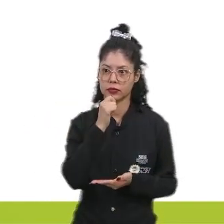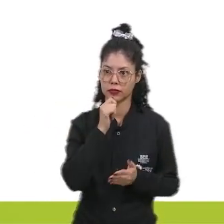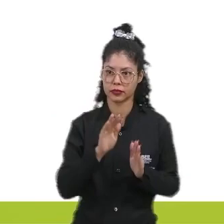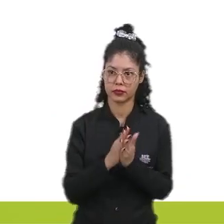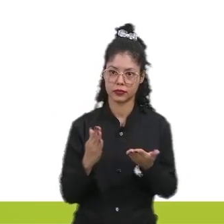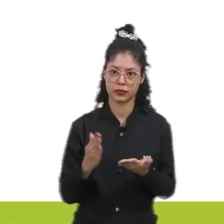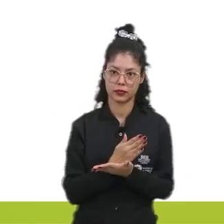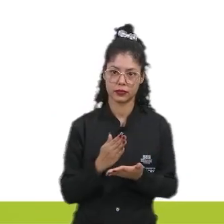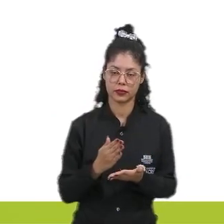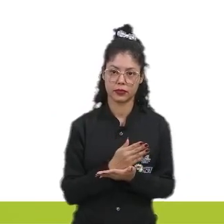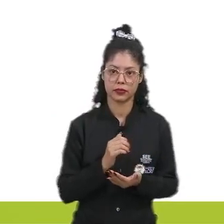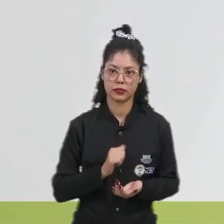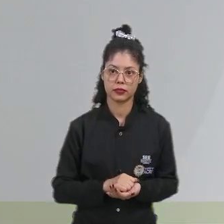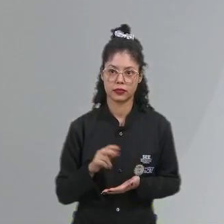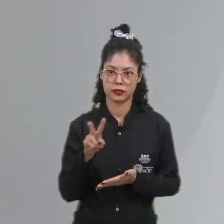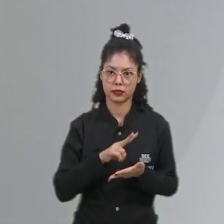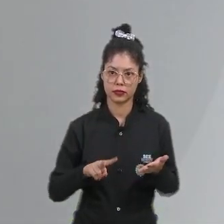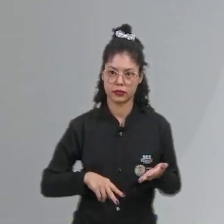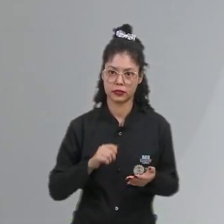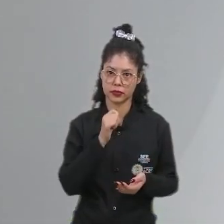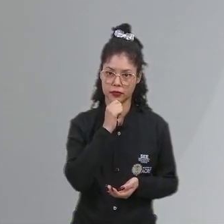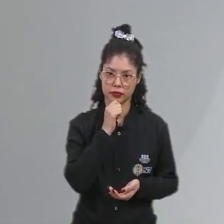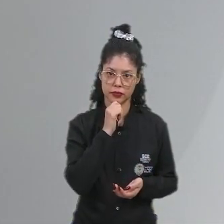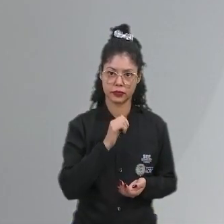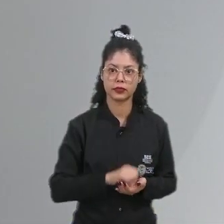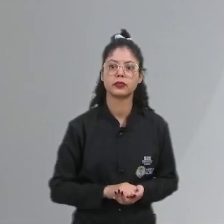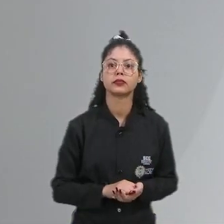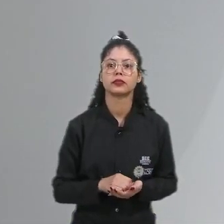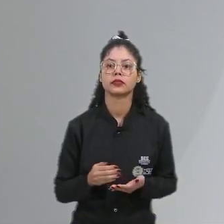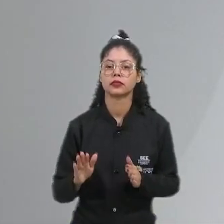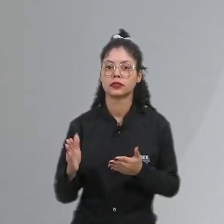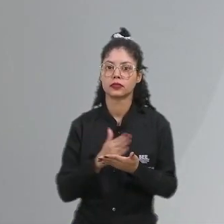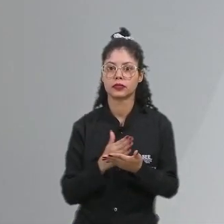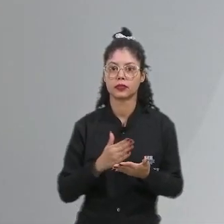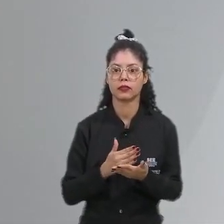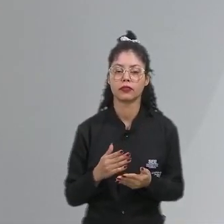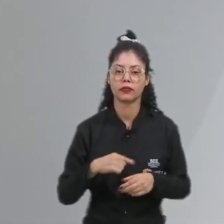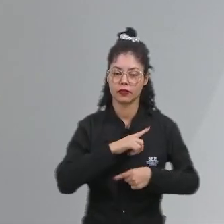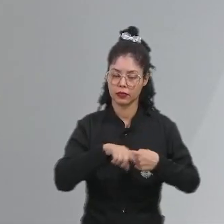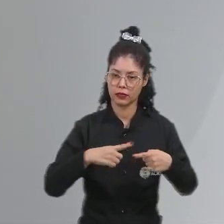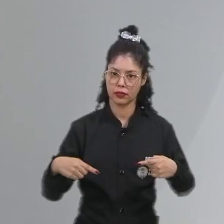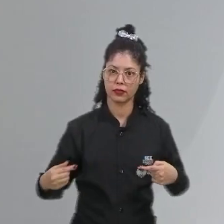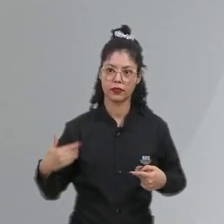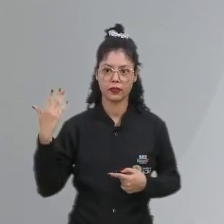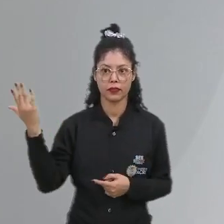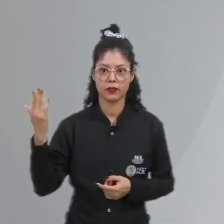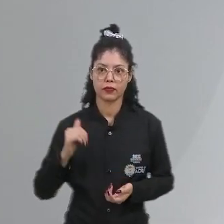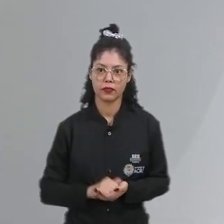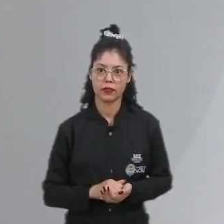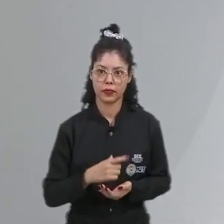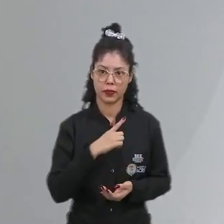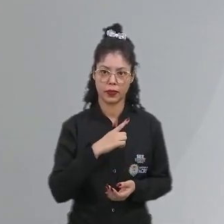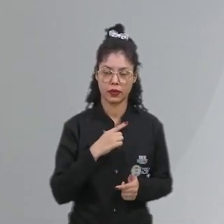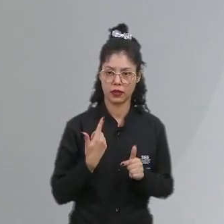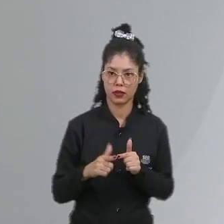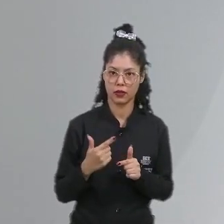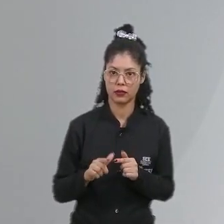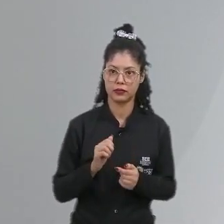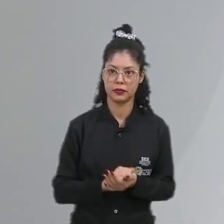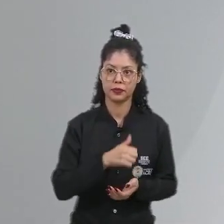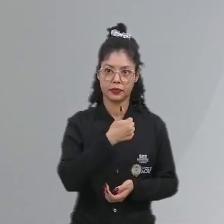caderno e dê uma olhadinha na questão do Farias Brito, tá, gente? Abre teu caderno, tem a página direitinho aqui para você. Esse problema está na